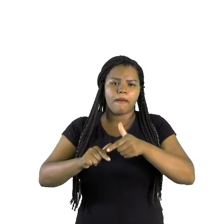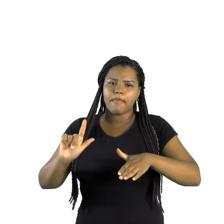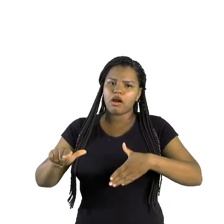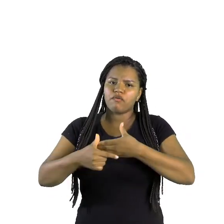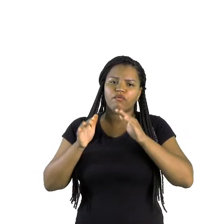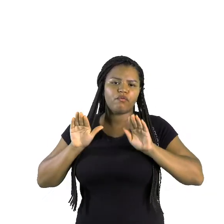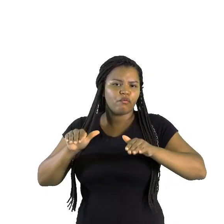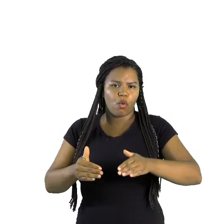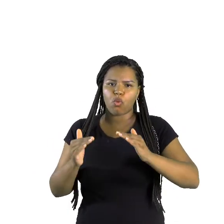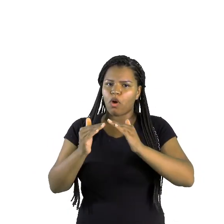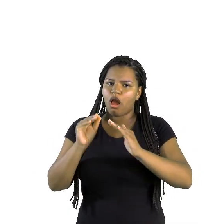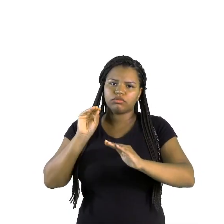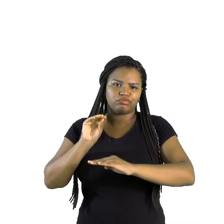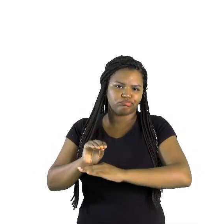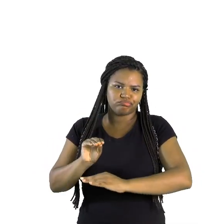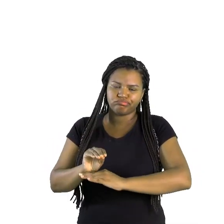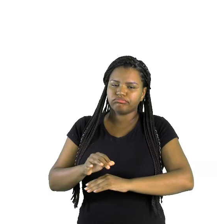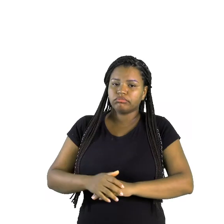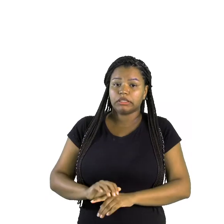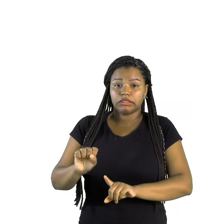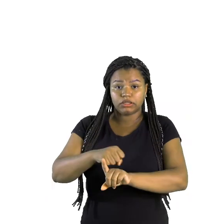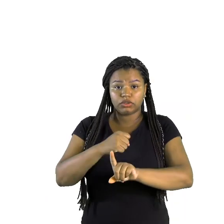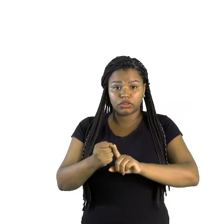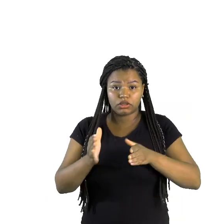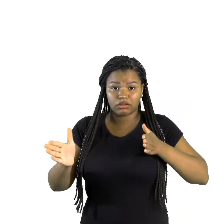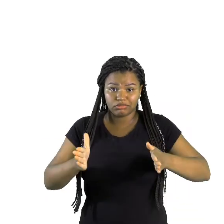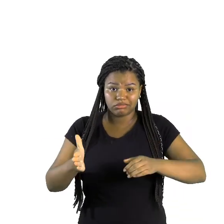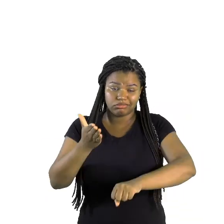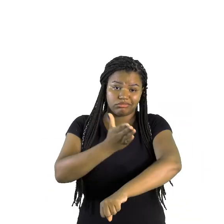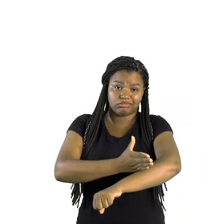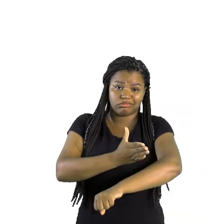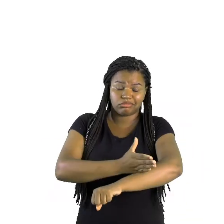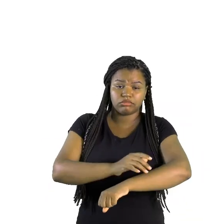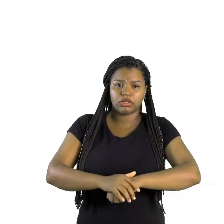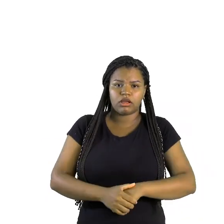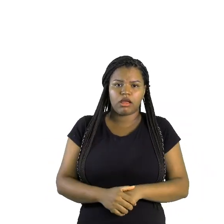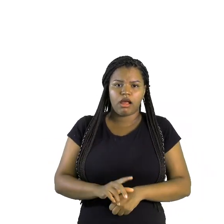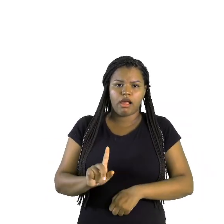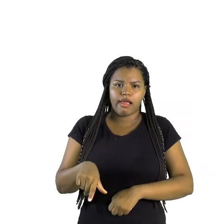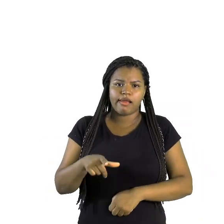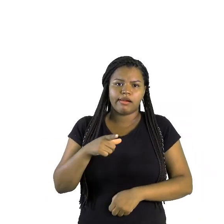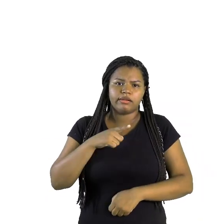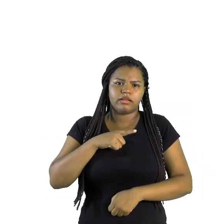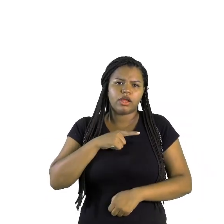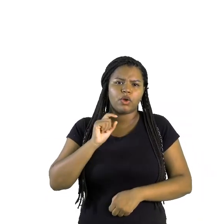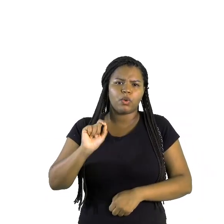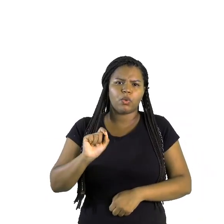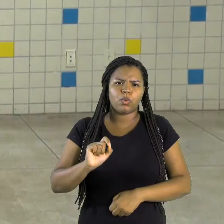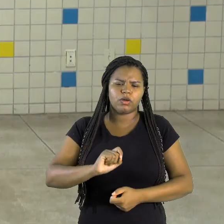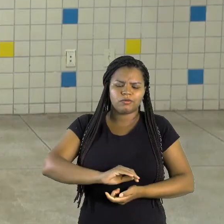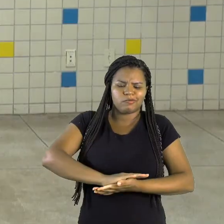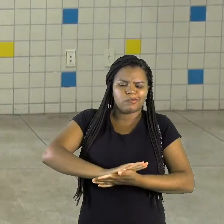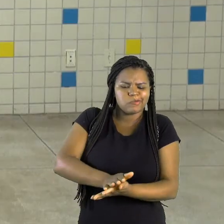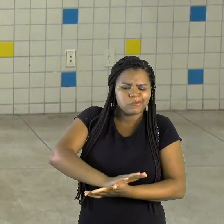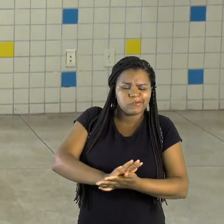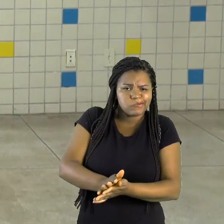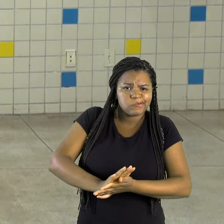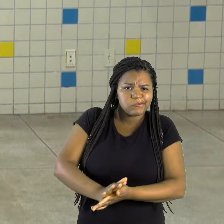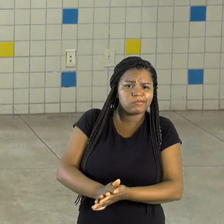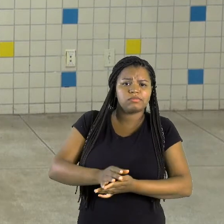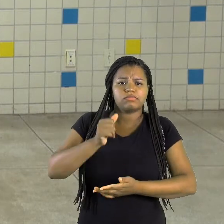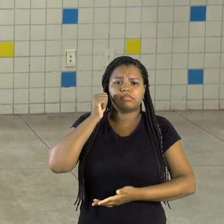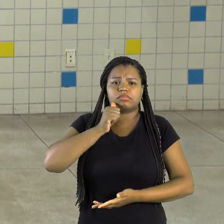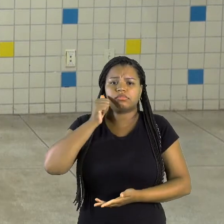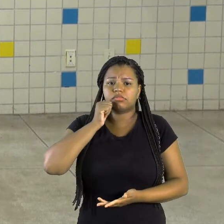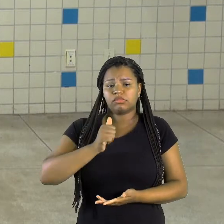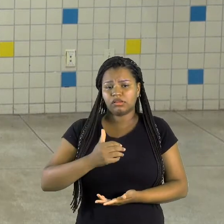sociedade medieval, ela de modo geral, ela nutria um certo desprezo pelas mulheres. As mulheres